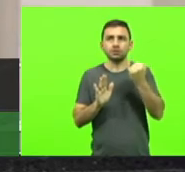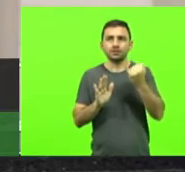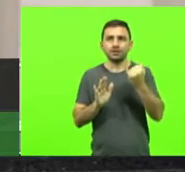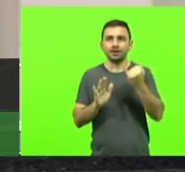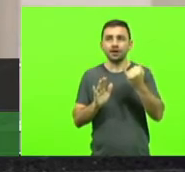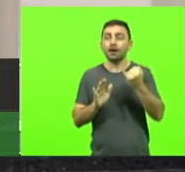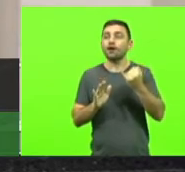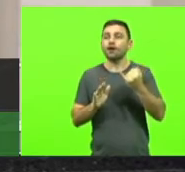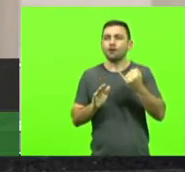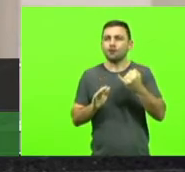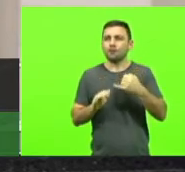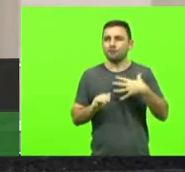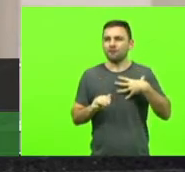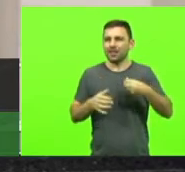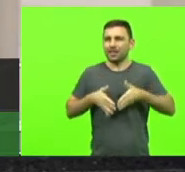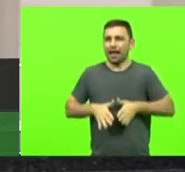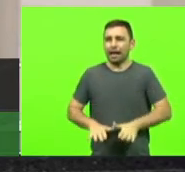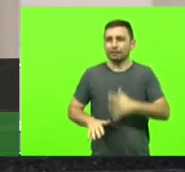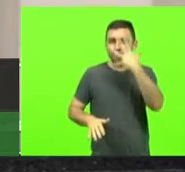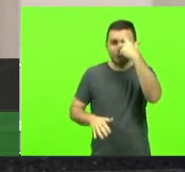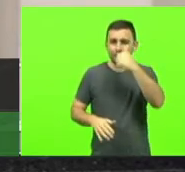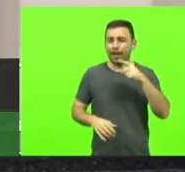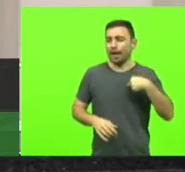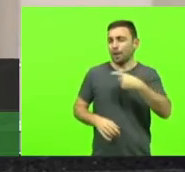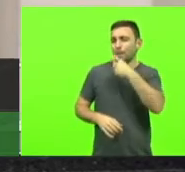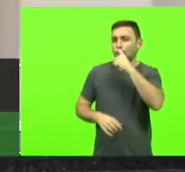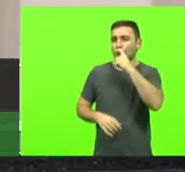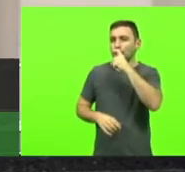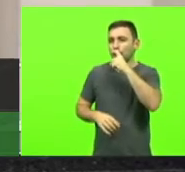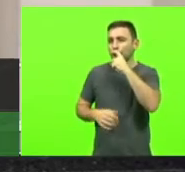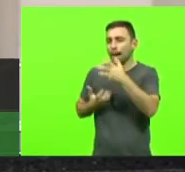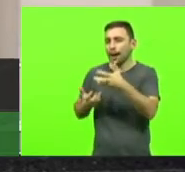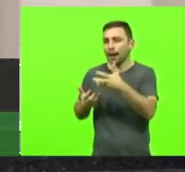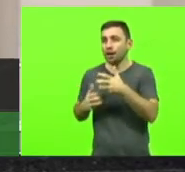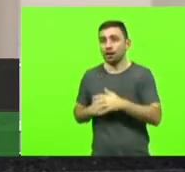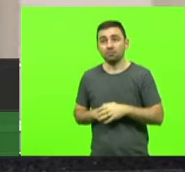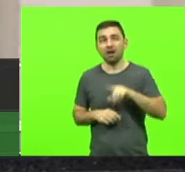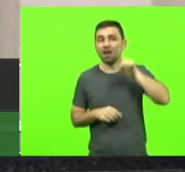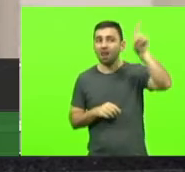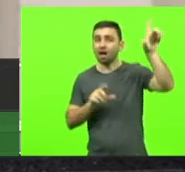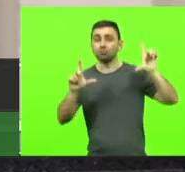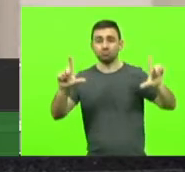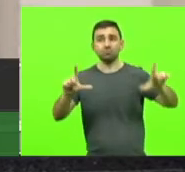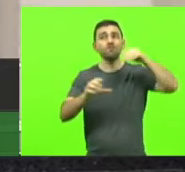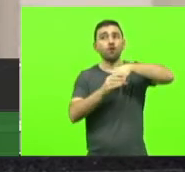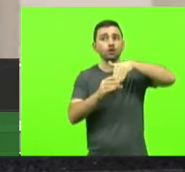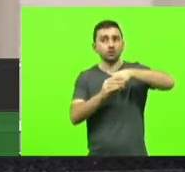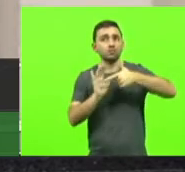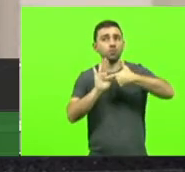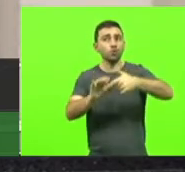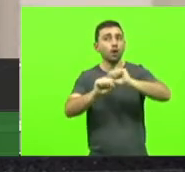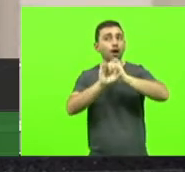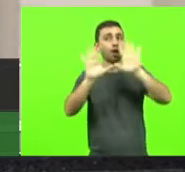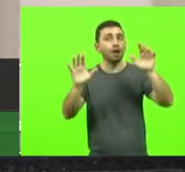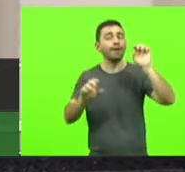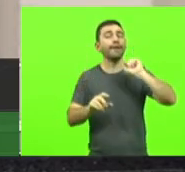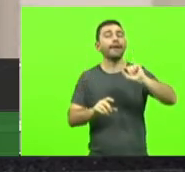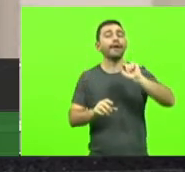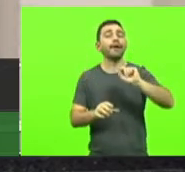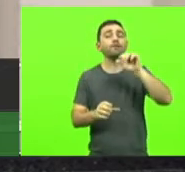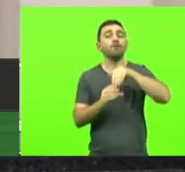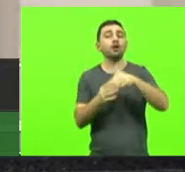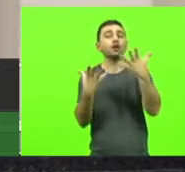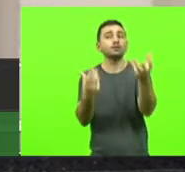nasce bonito, todo mundo quer ser o pai da criança, né? Mas o painel de votação deixa muito claro quem votou a favor,